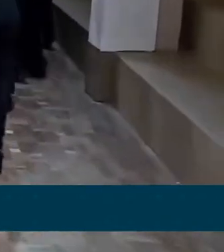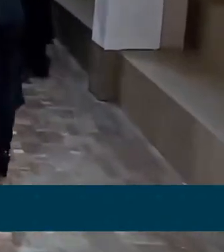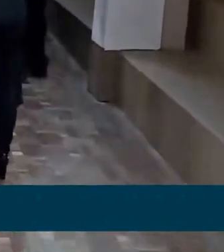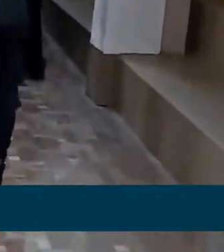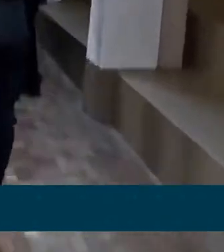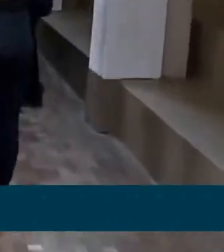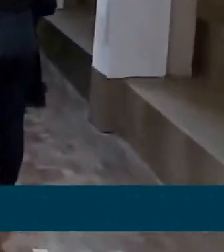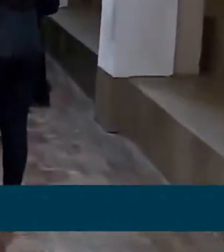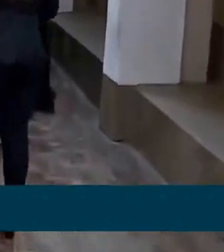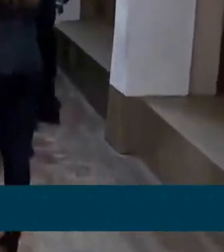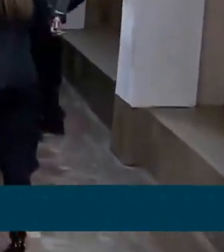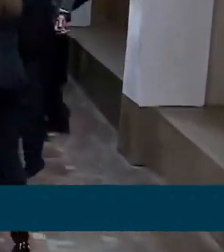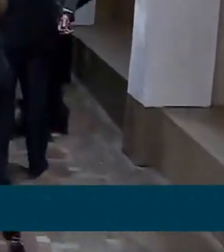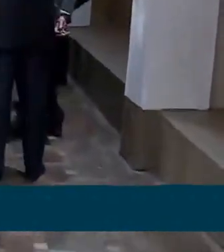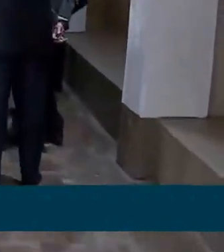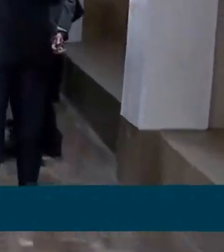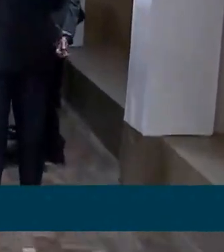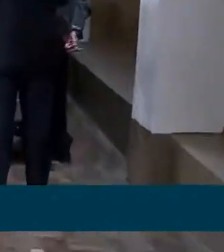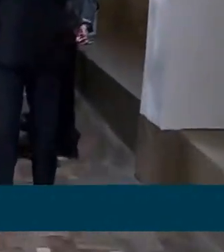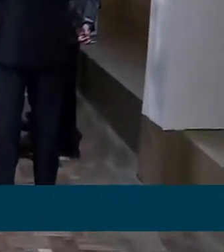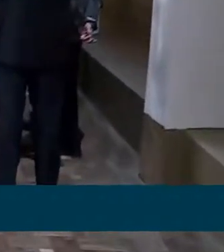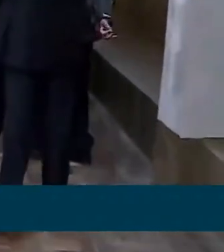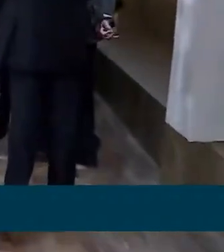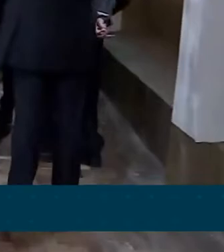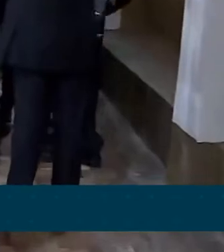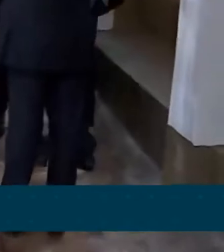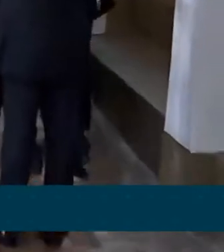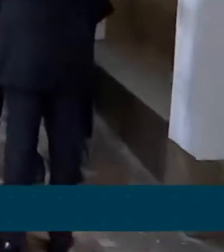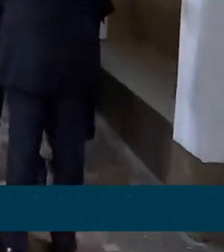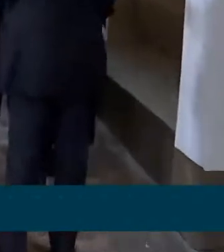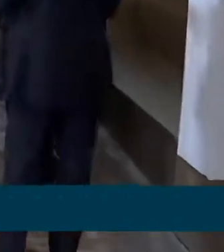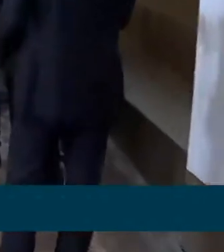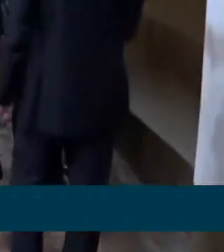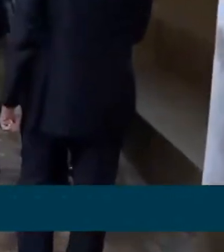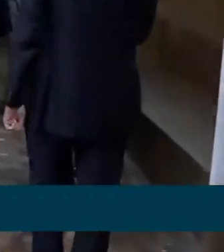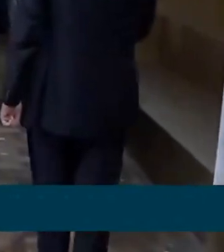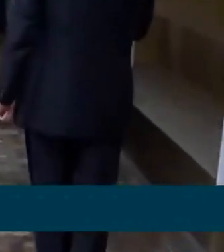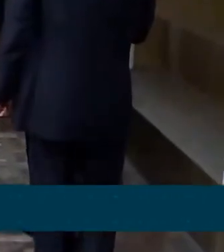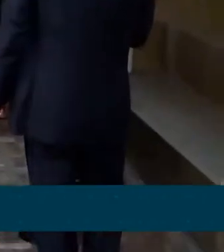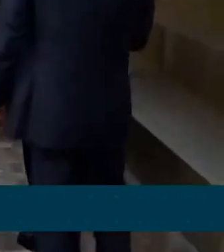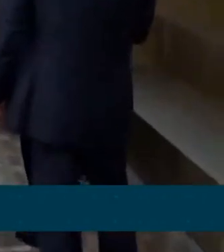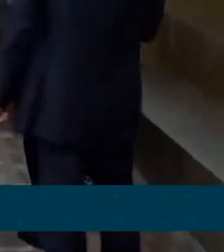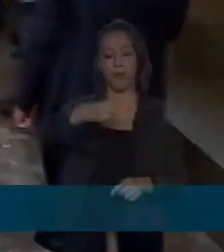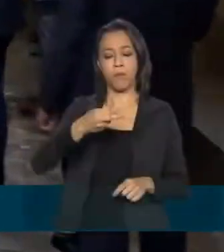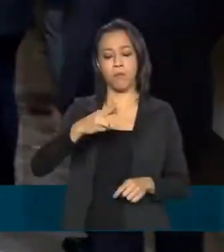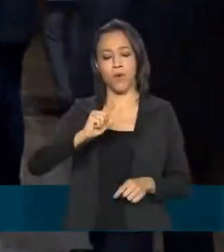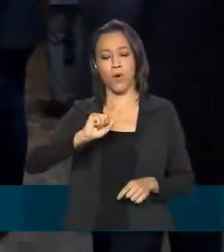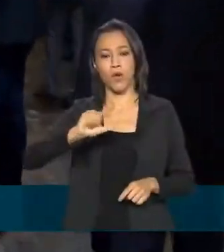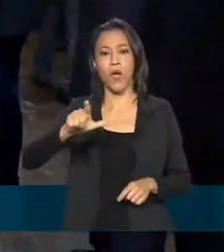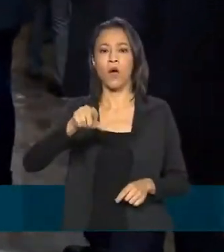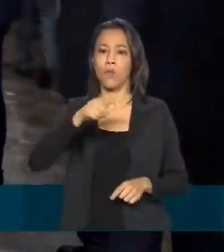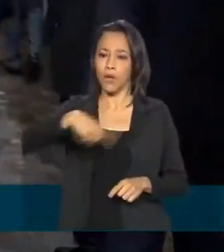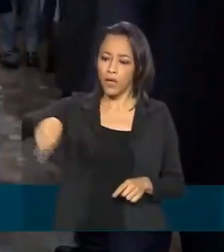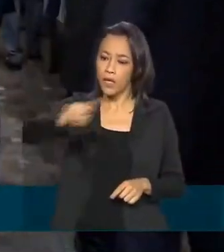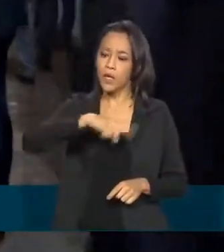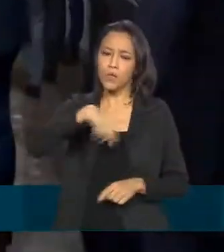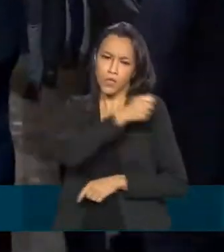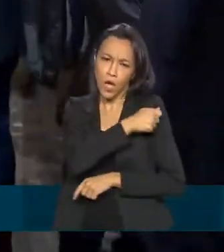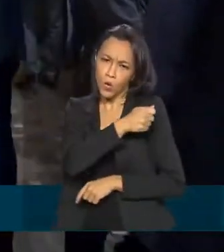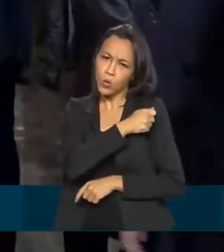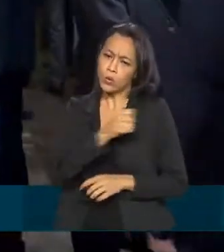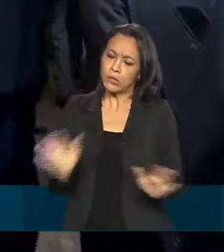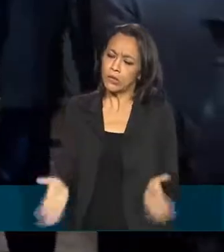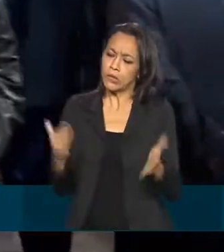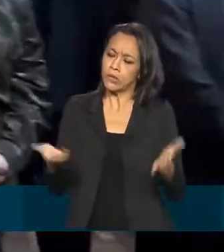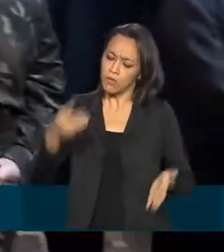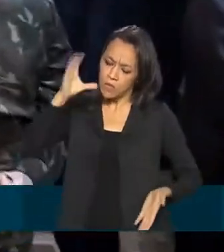valores humanos, éticos e morais dos estudantes e incentivar a formação dos alunos como cidadão. Os militares